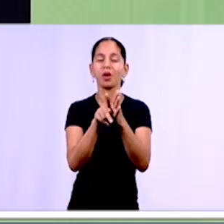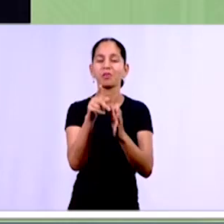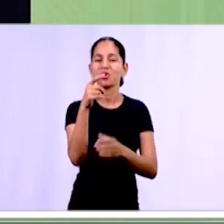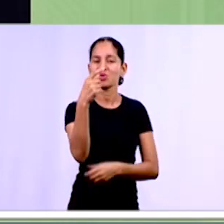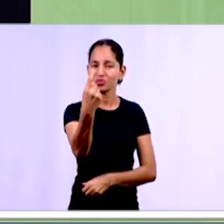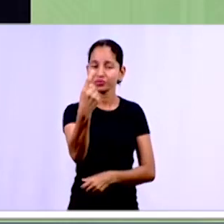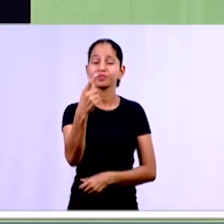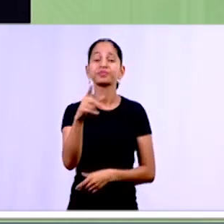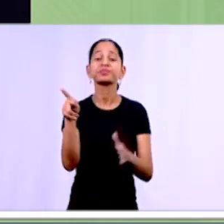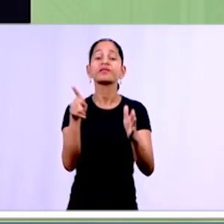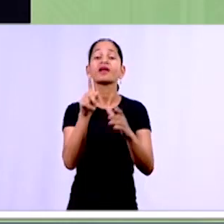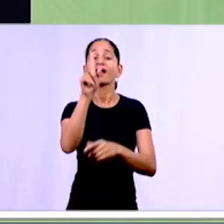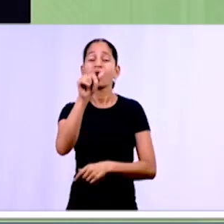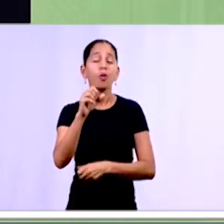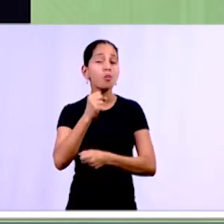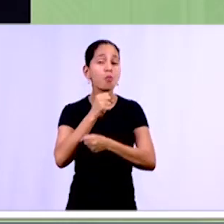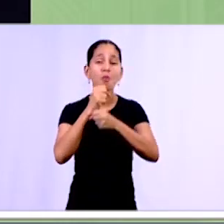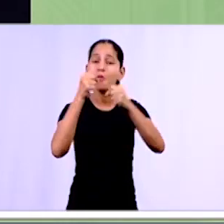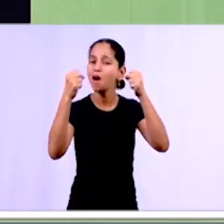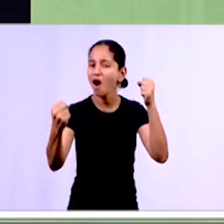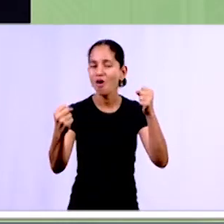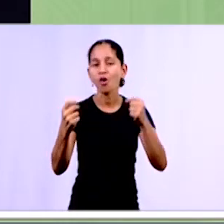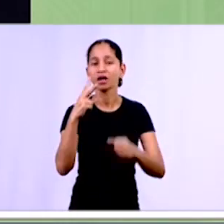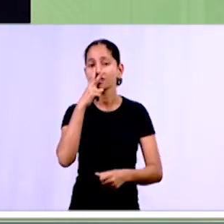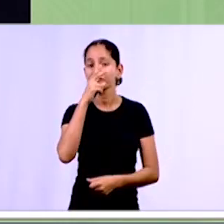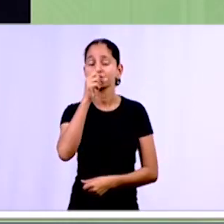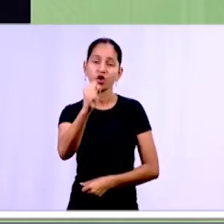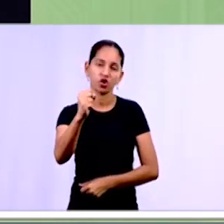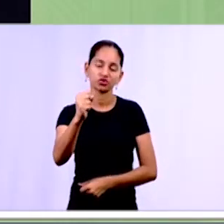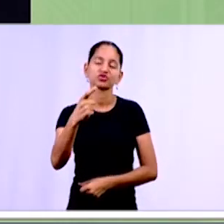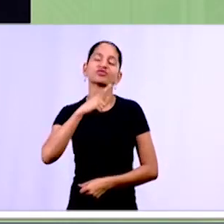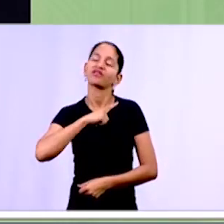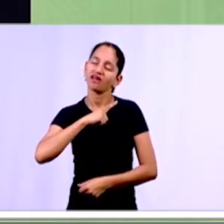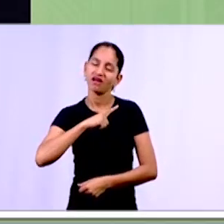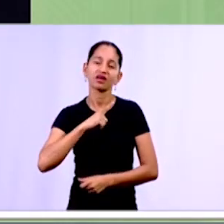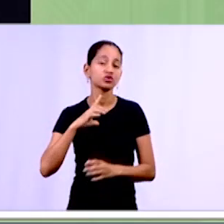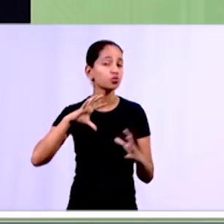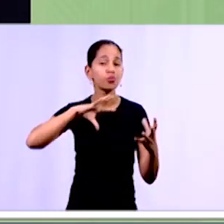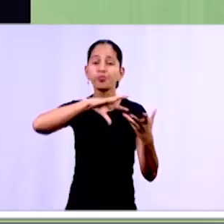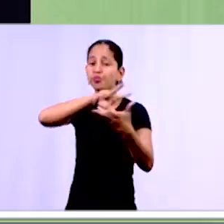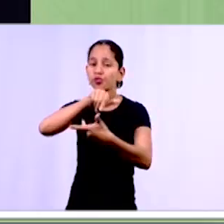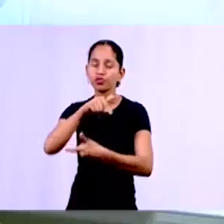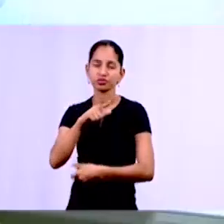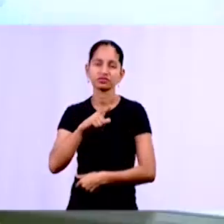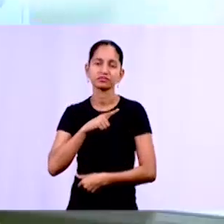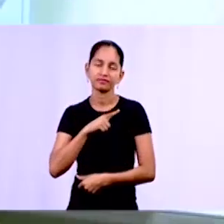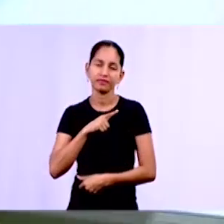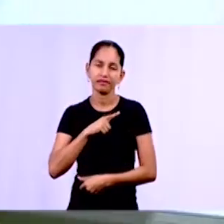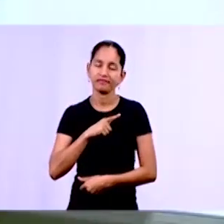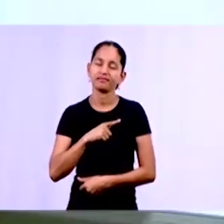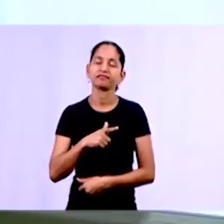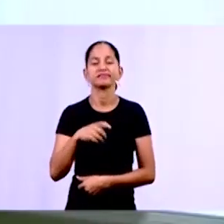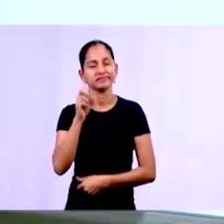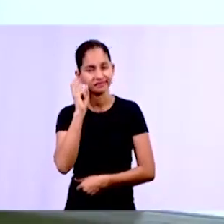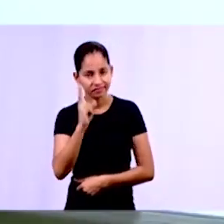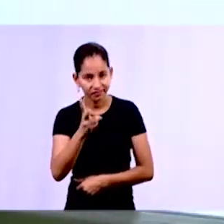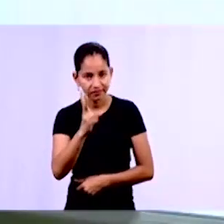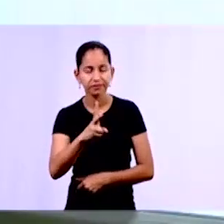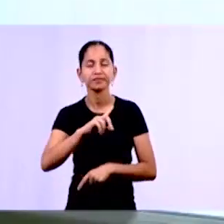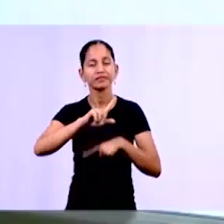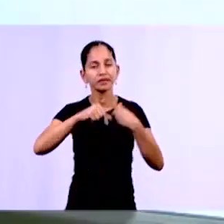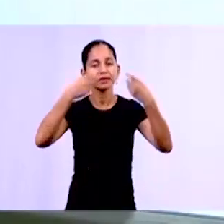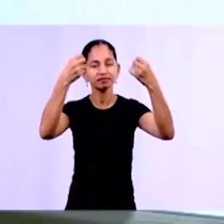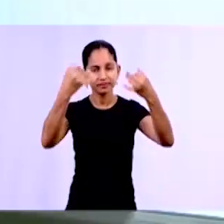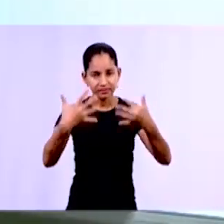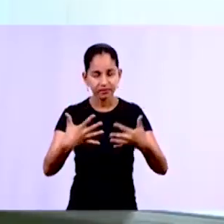desenho específico, é o maior, é o mais poderoso supercomputador do mundo, é o Tianyin 2, né? Vamos falar um pouquinho